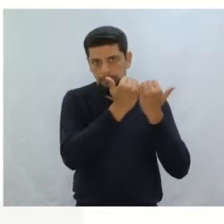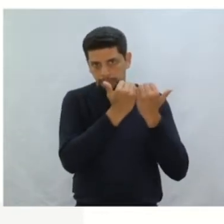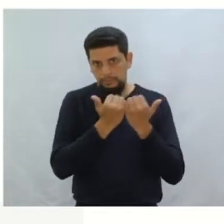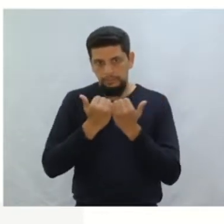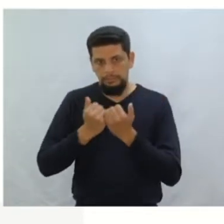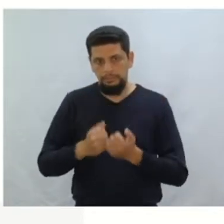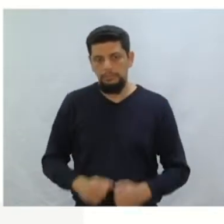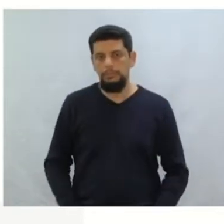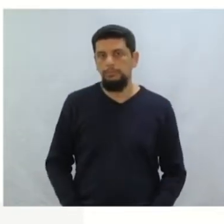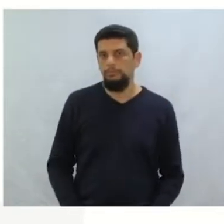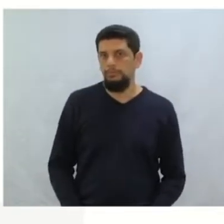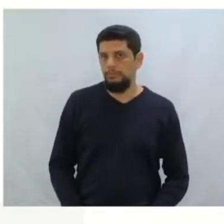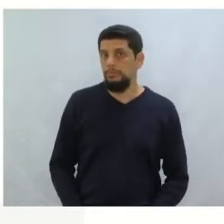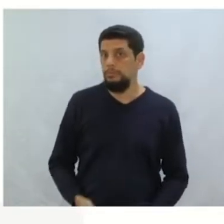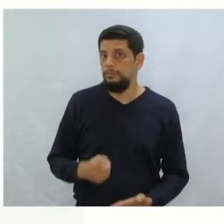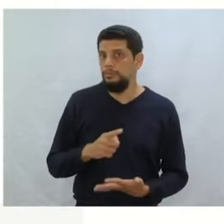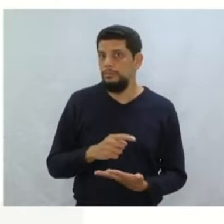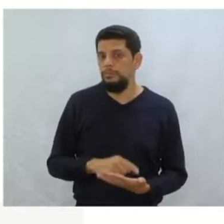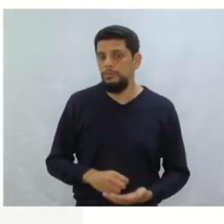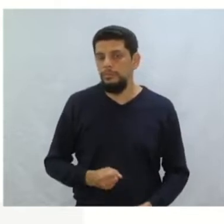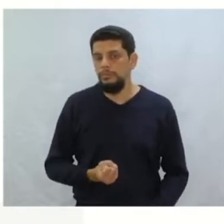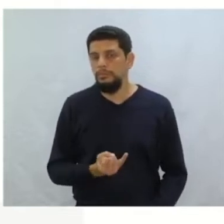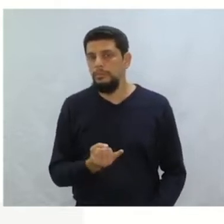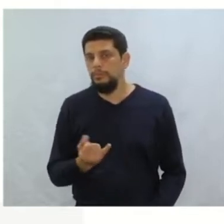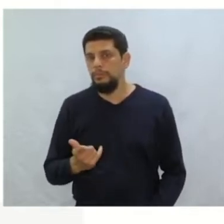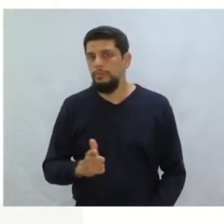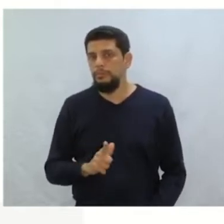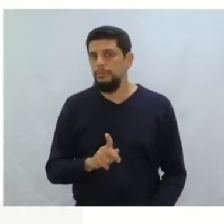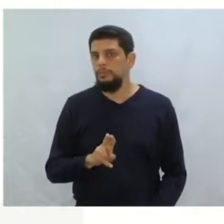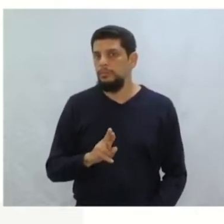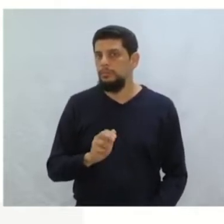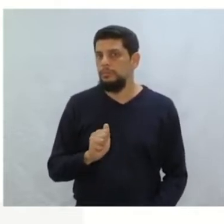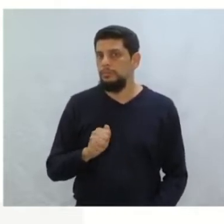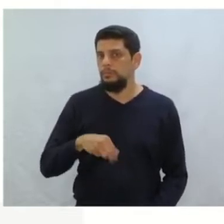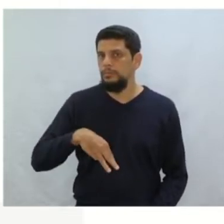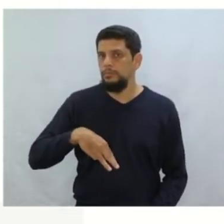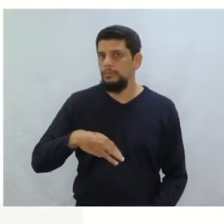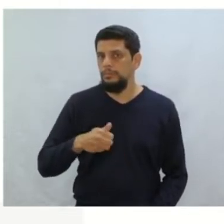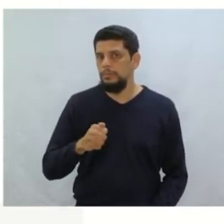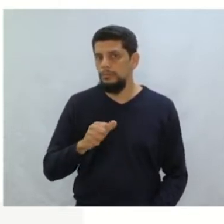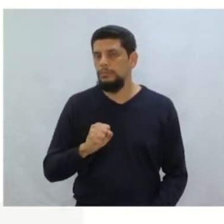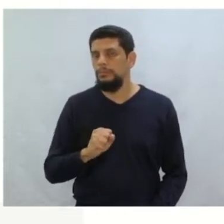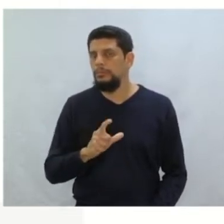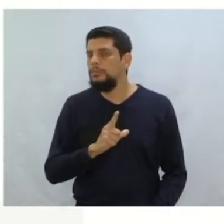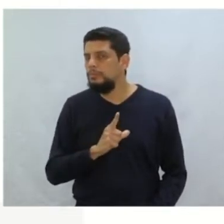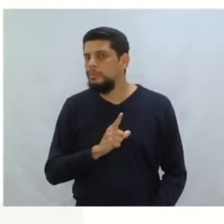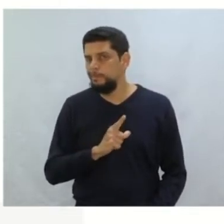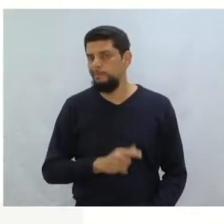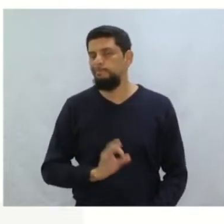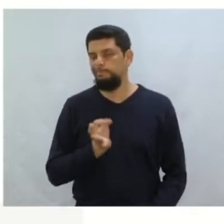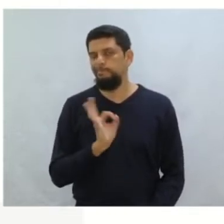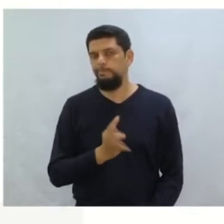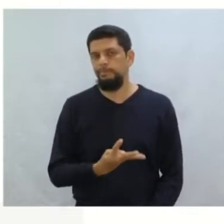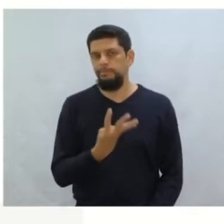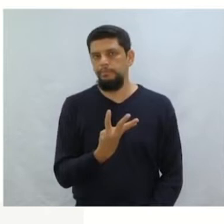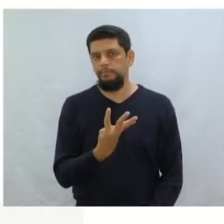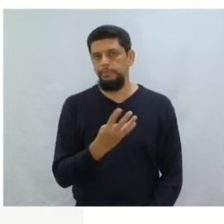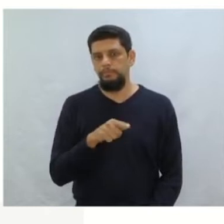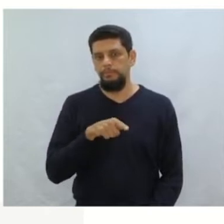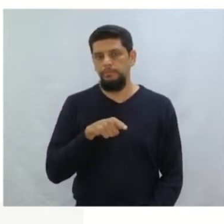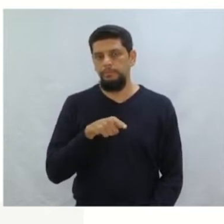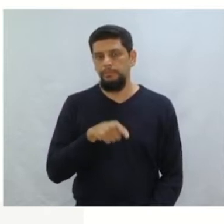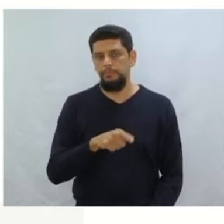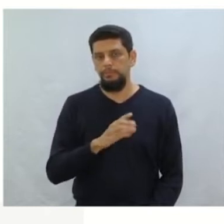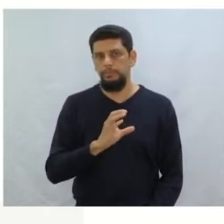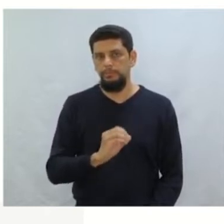milho. E quantas mil gramas será? Isso mesmo, 4.000